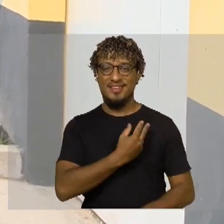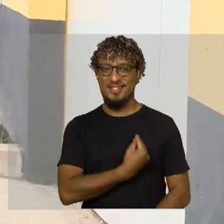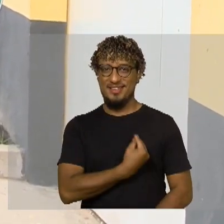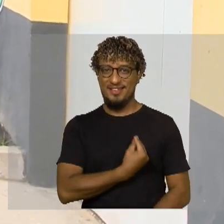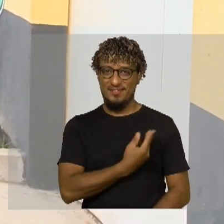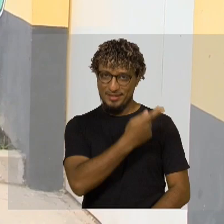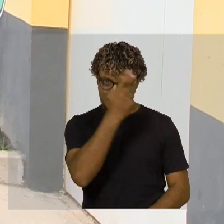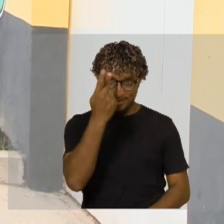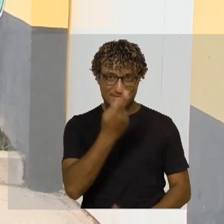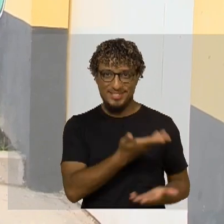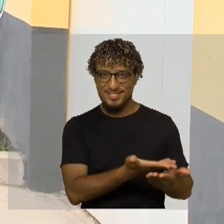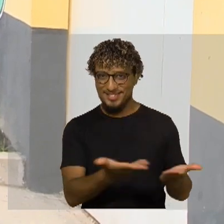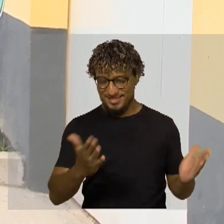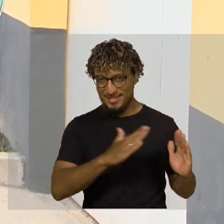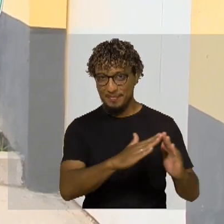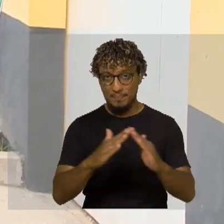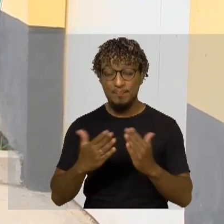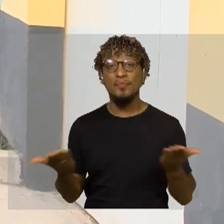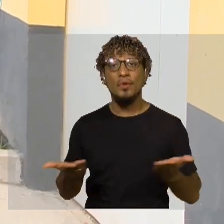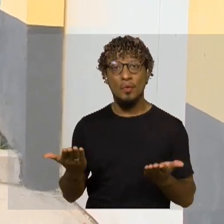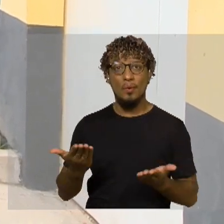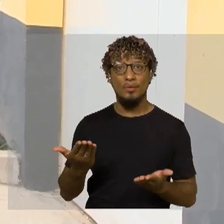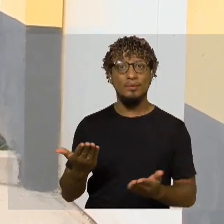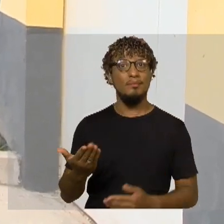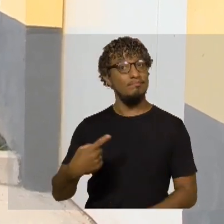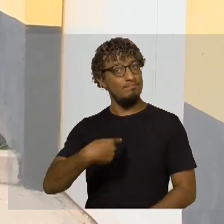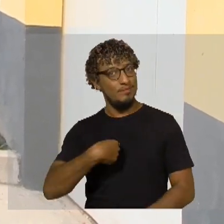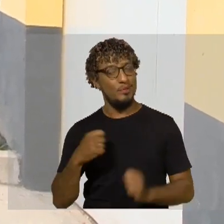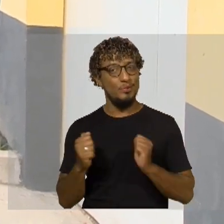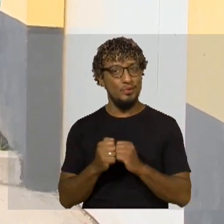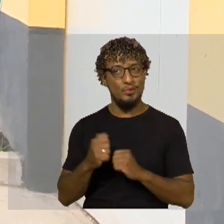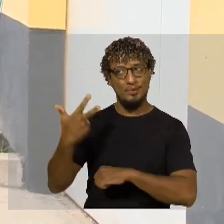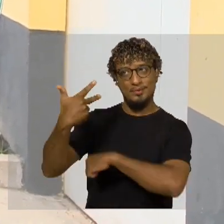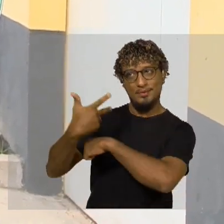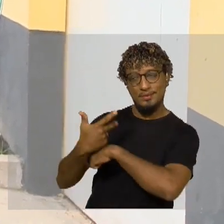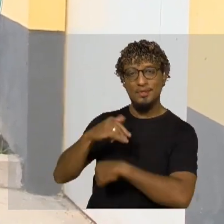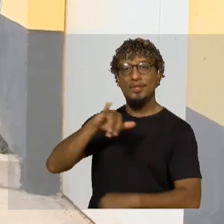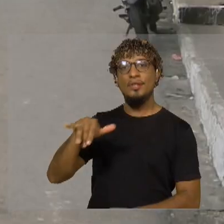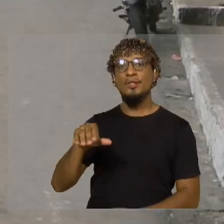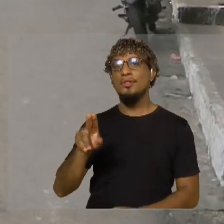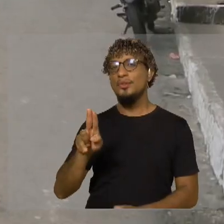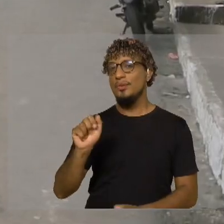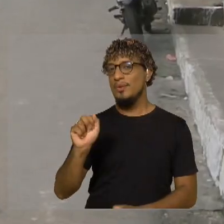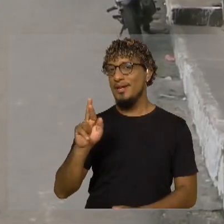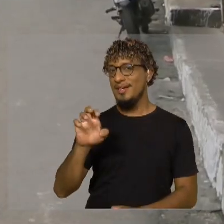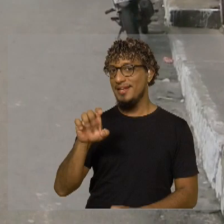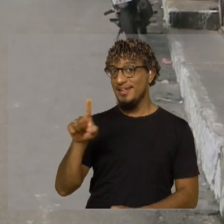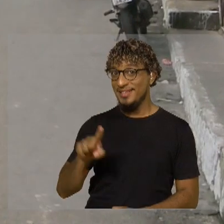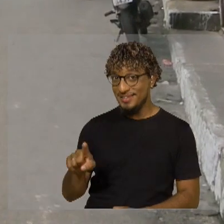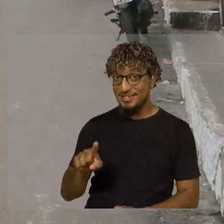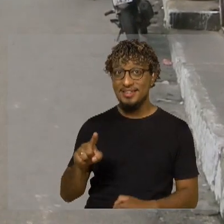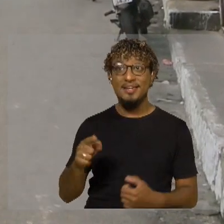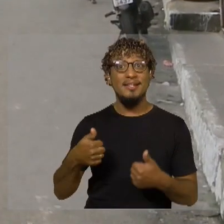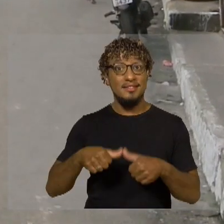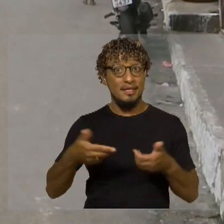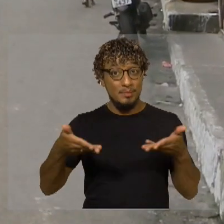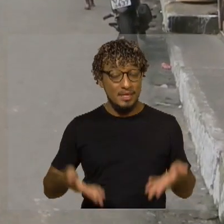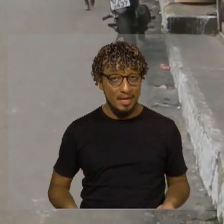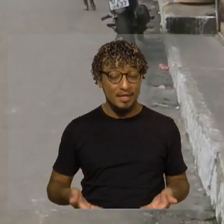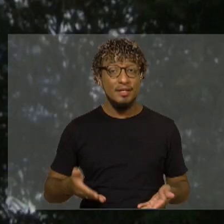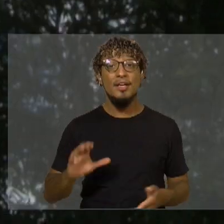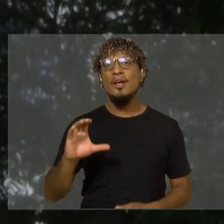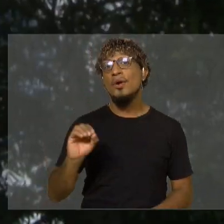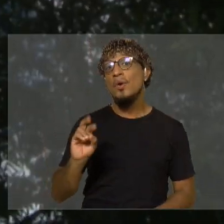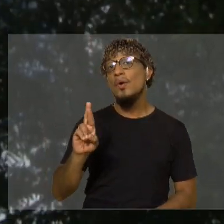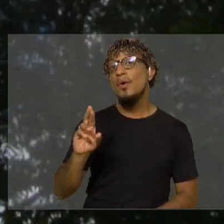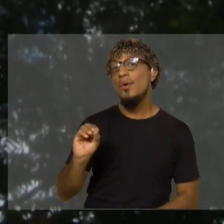que moram nela. Hoje, eu e o meu parceiro de externa Juarez Lisboa estamos mais uma vez aqui no Coroadinho para conhecer um pouco mais